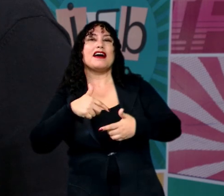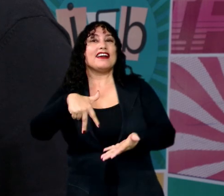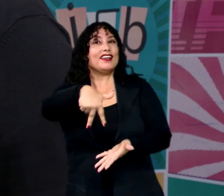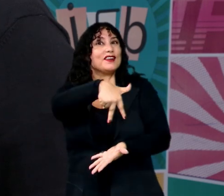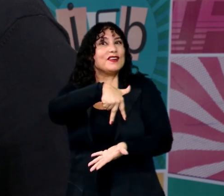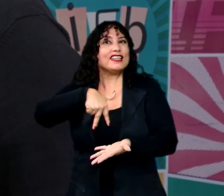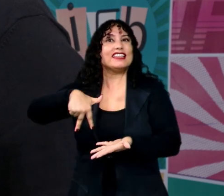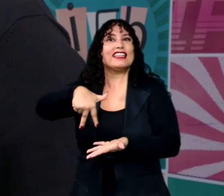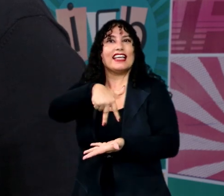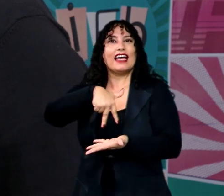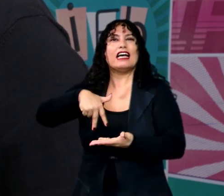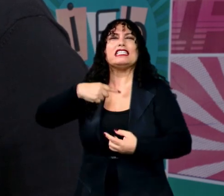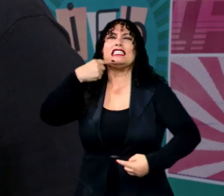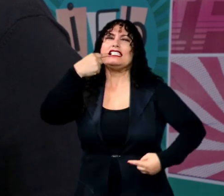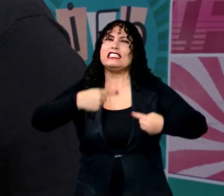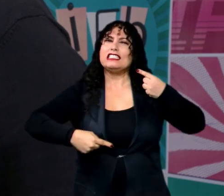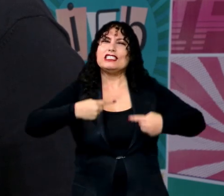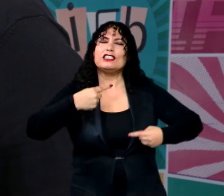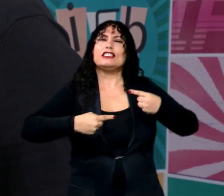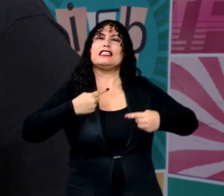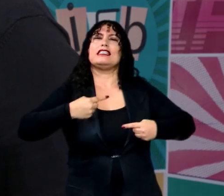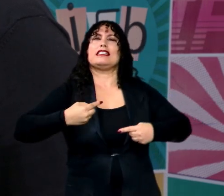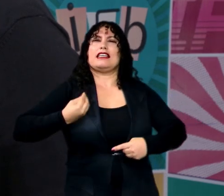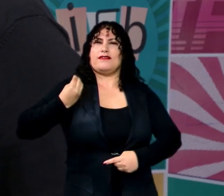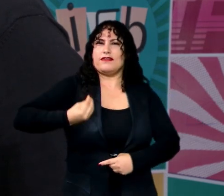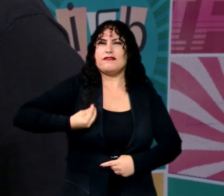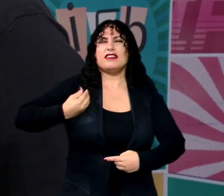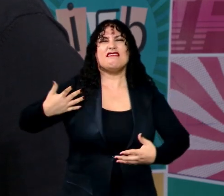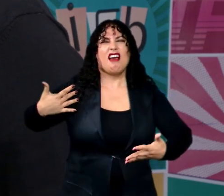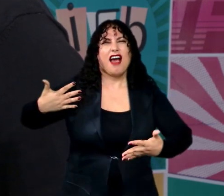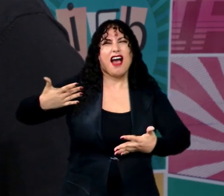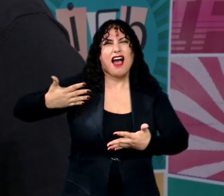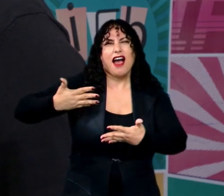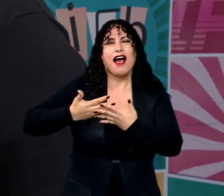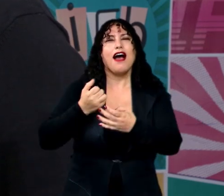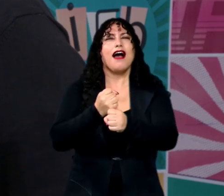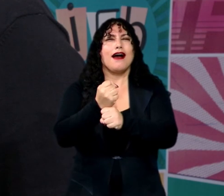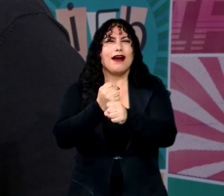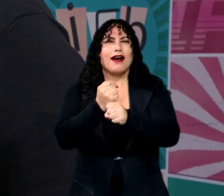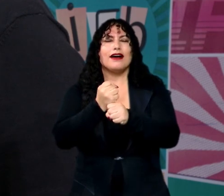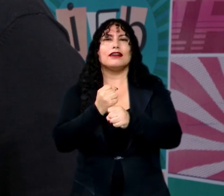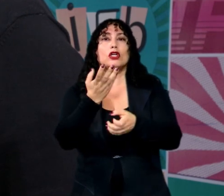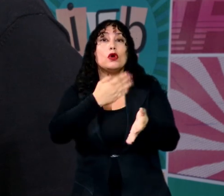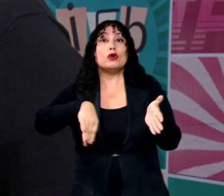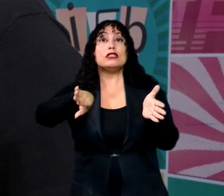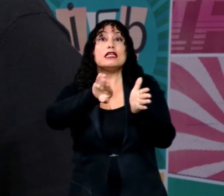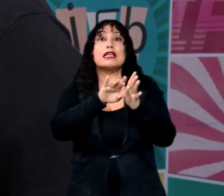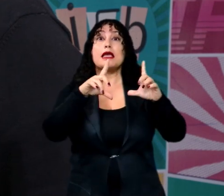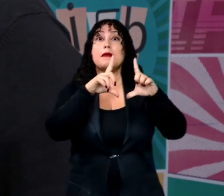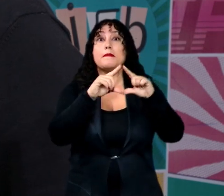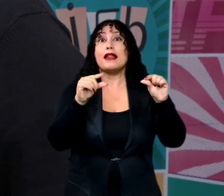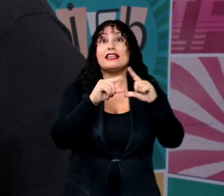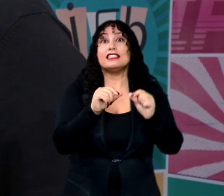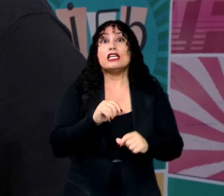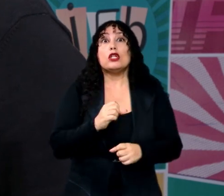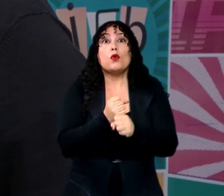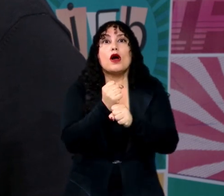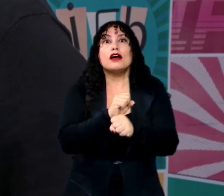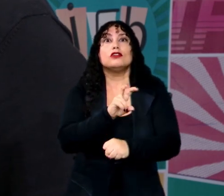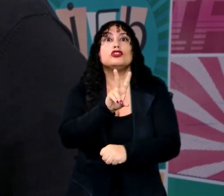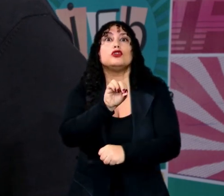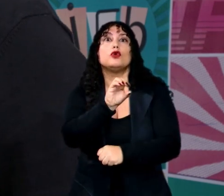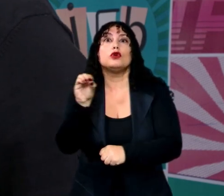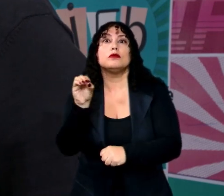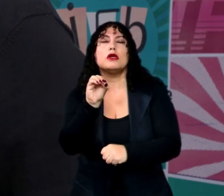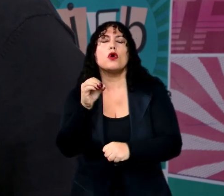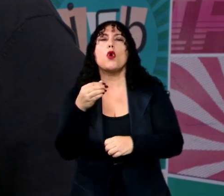dança tem discutido e vivido há muito tempo, né? Eu cheguei em Brasília nos anos 2000, então como era a